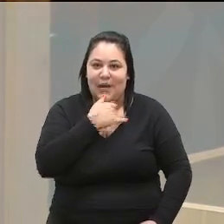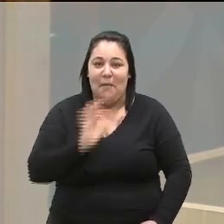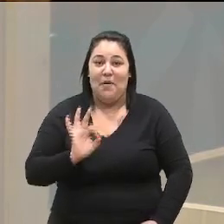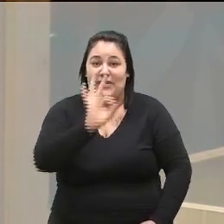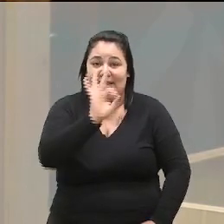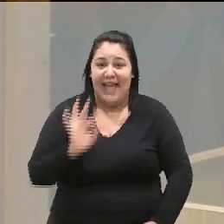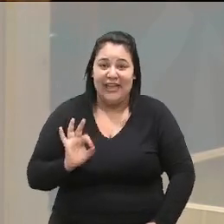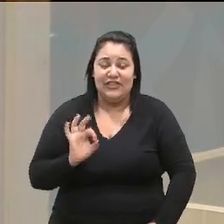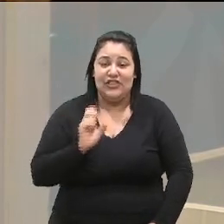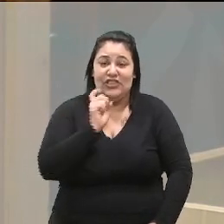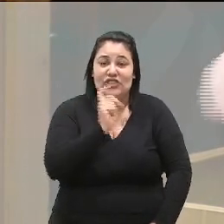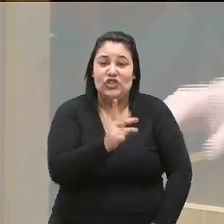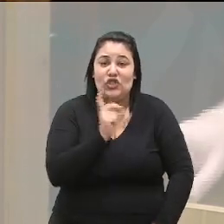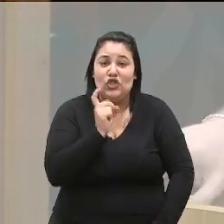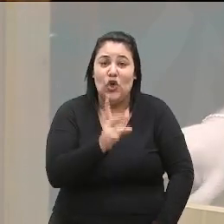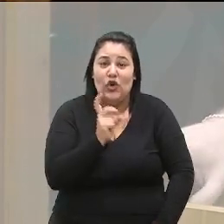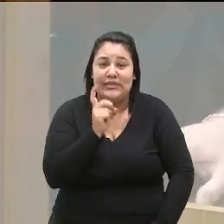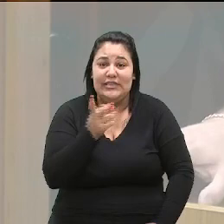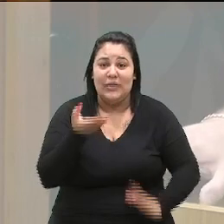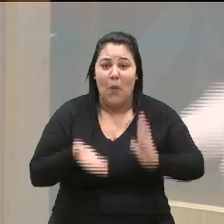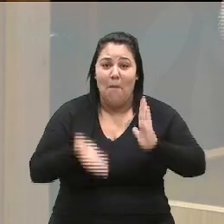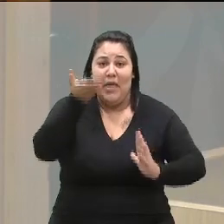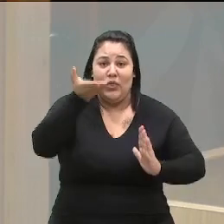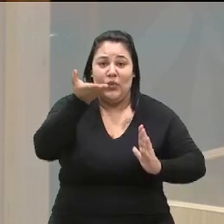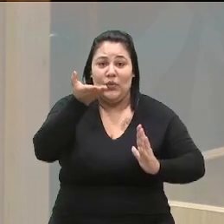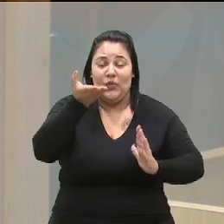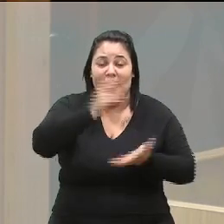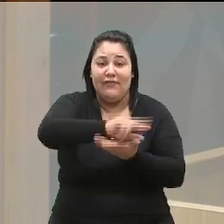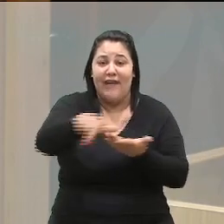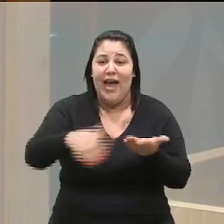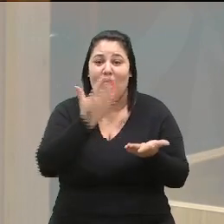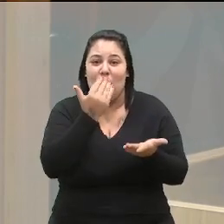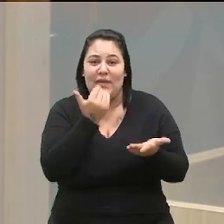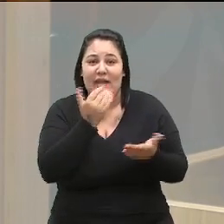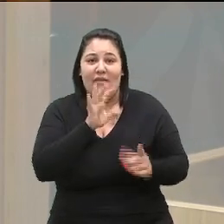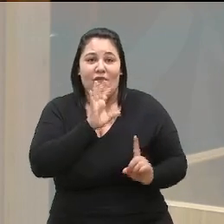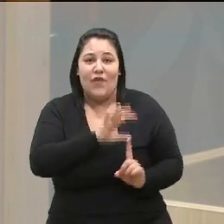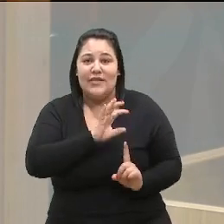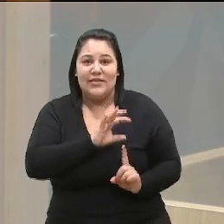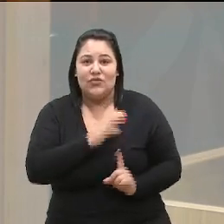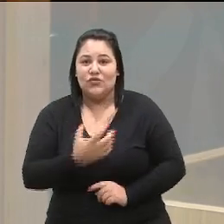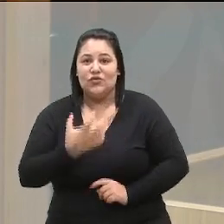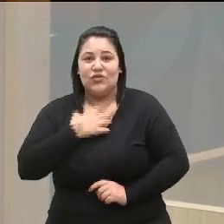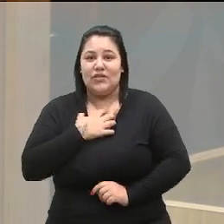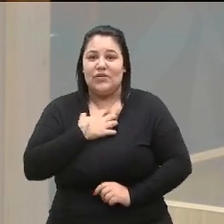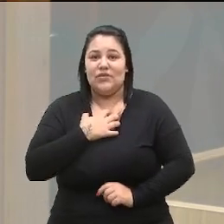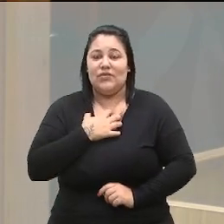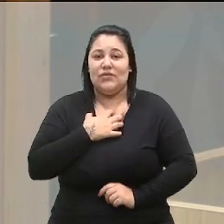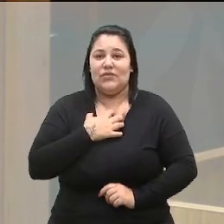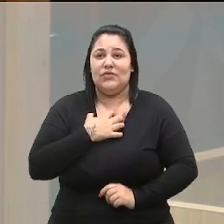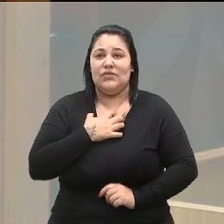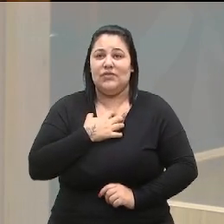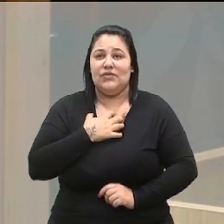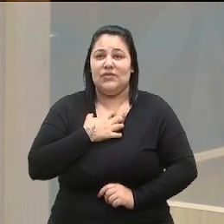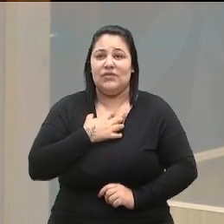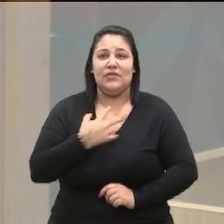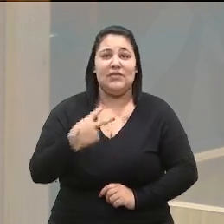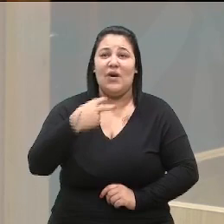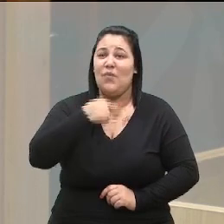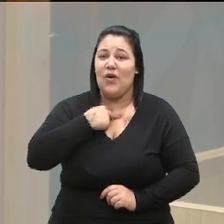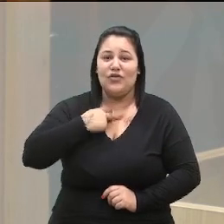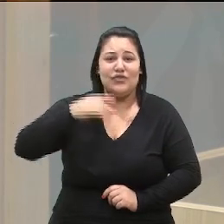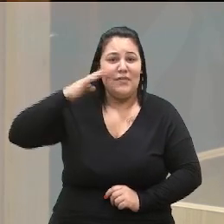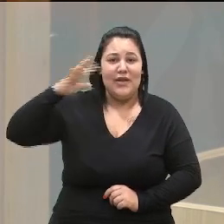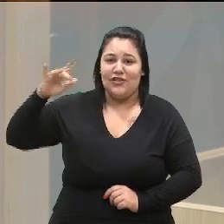12% em diversos alimentos isso reflete de uma maneira inimaginável e